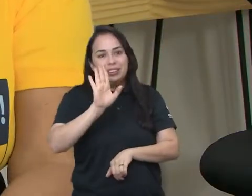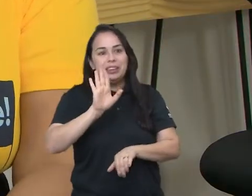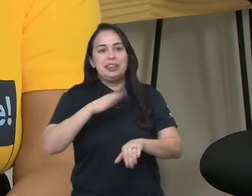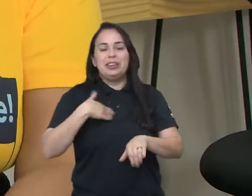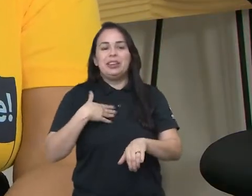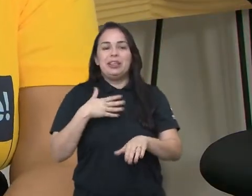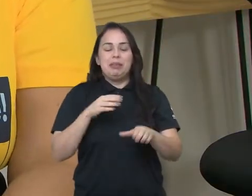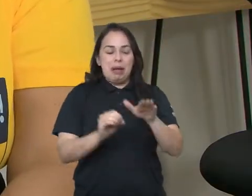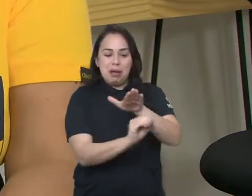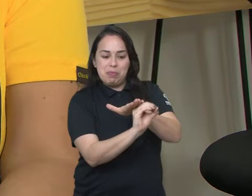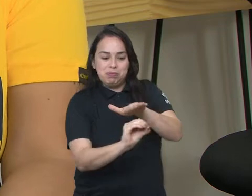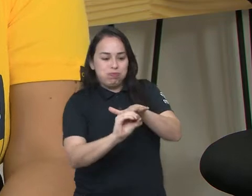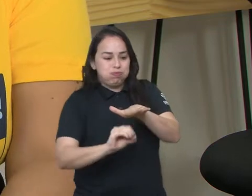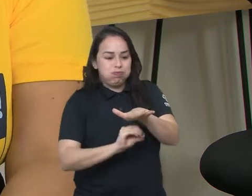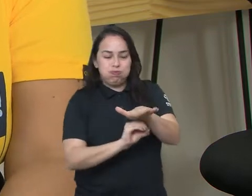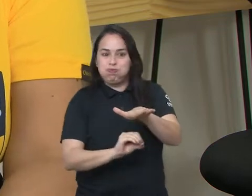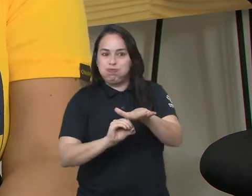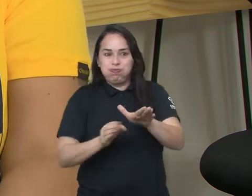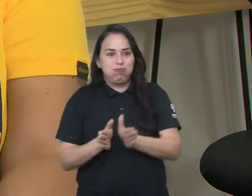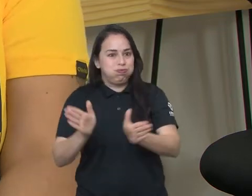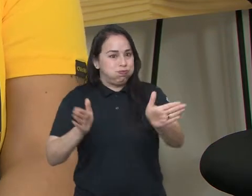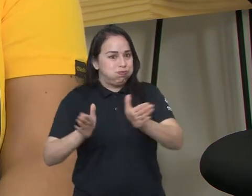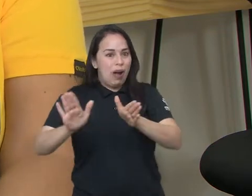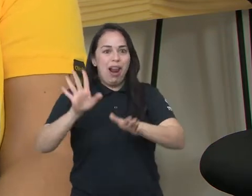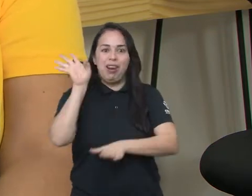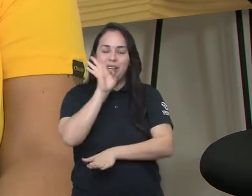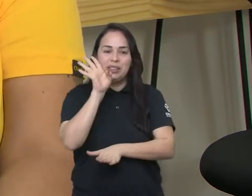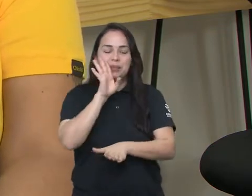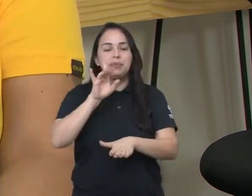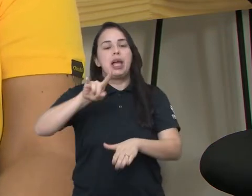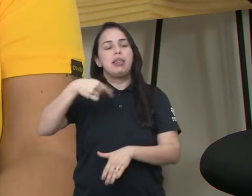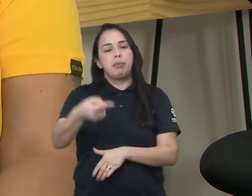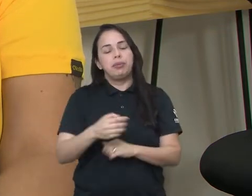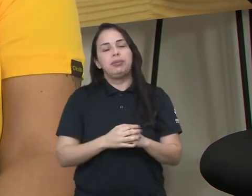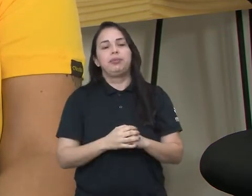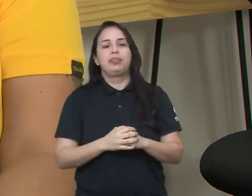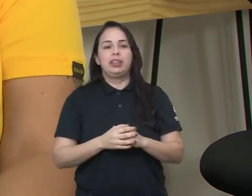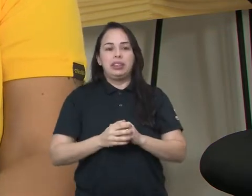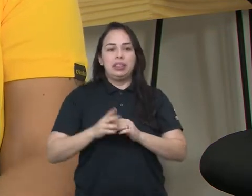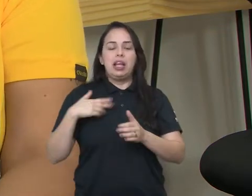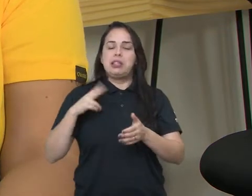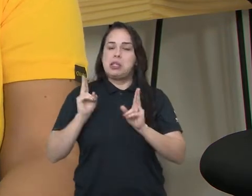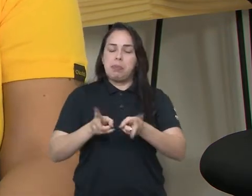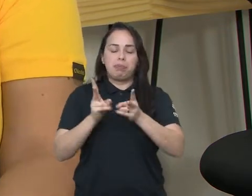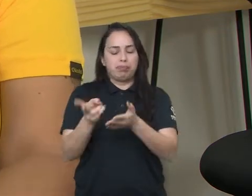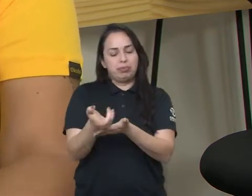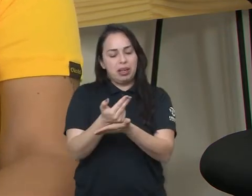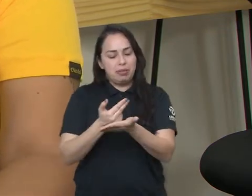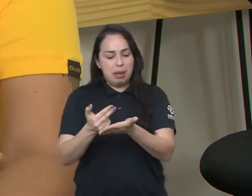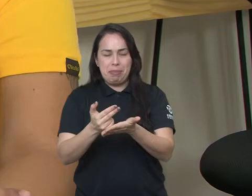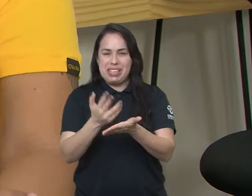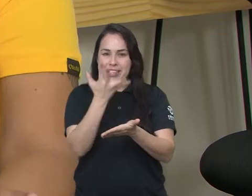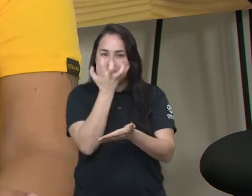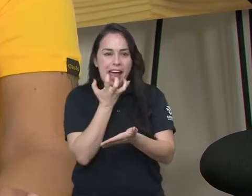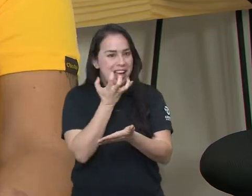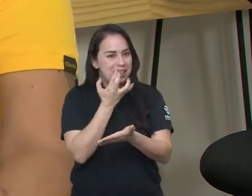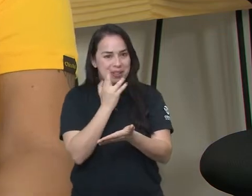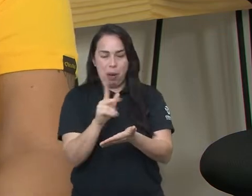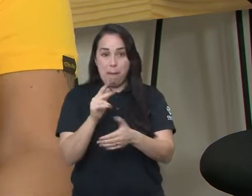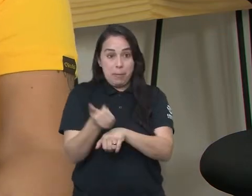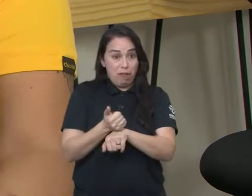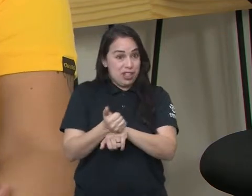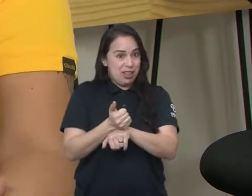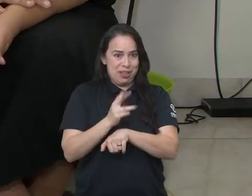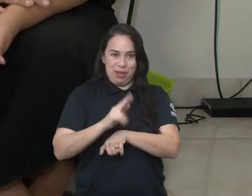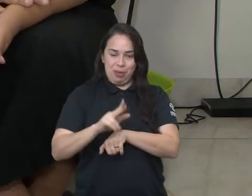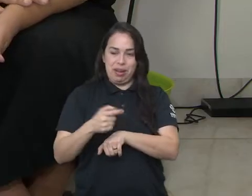eu vou ganhar outro mais legal que o patins. Mas aí, depois disso, assim, continuava desenhando, mas nunca levando isso a sério como